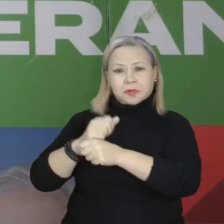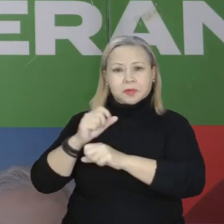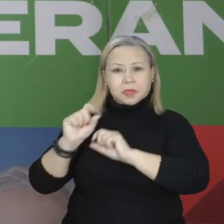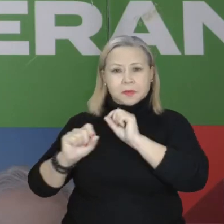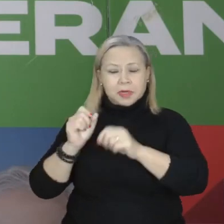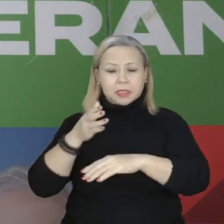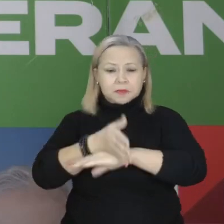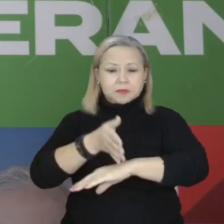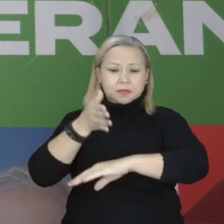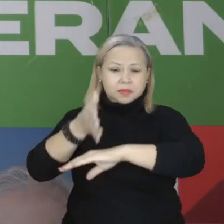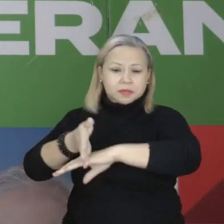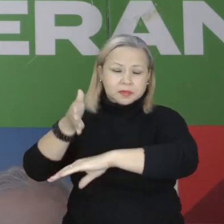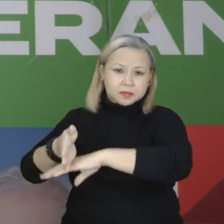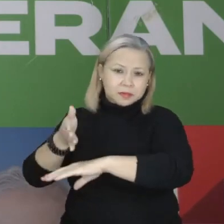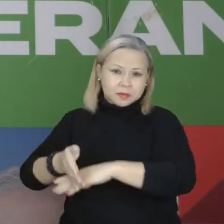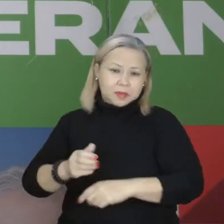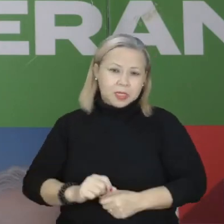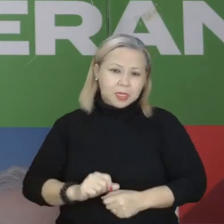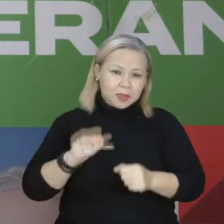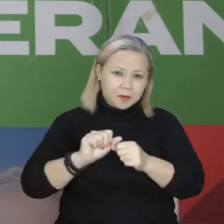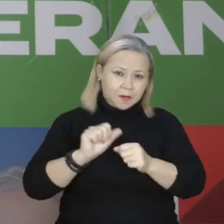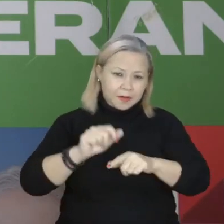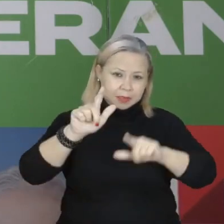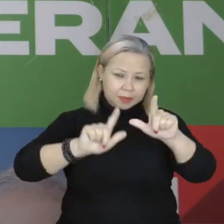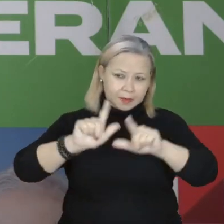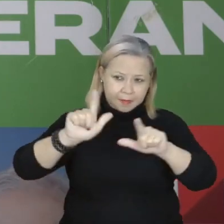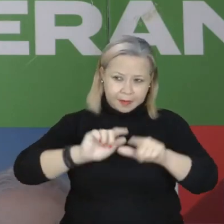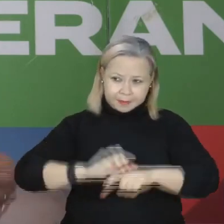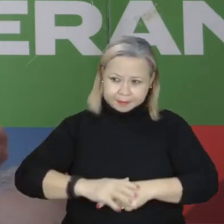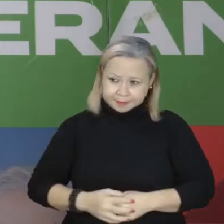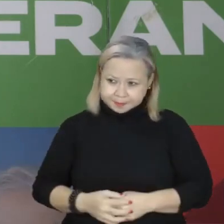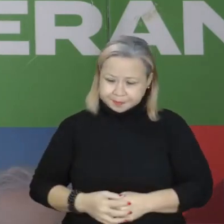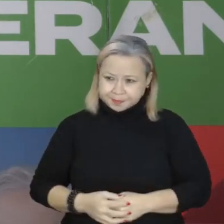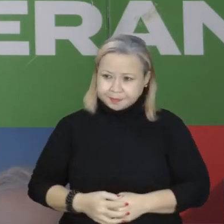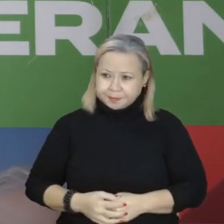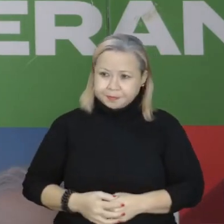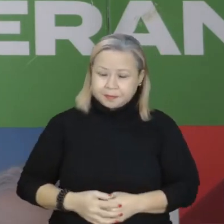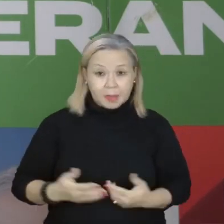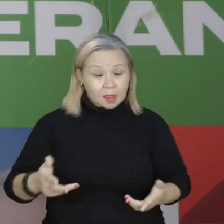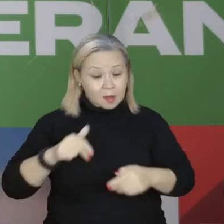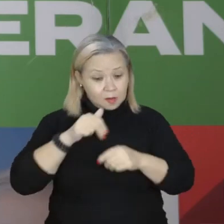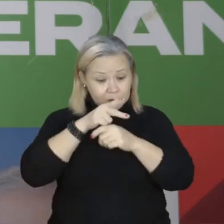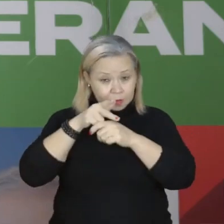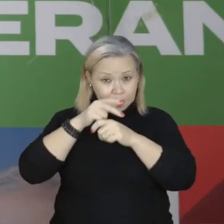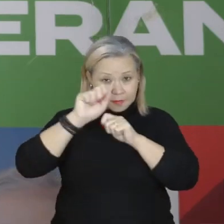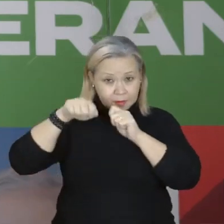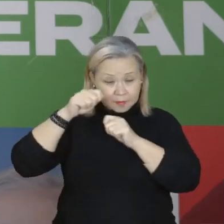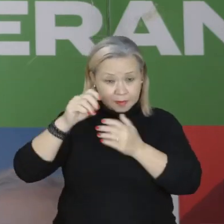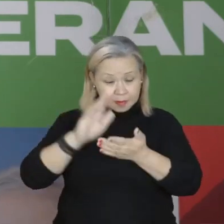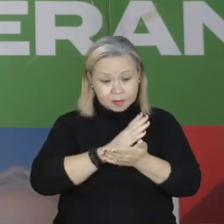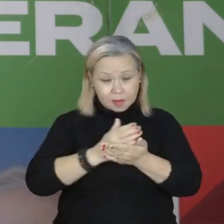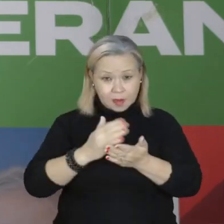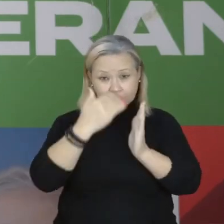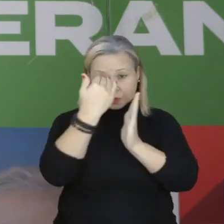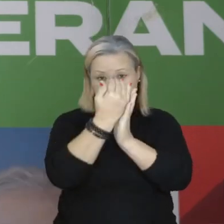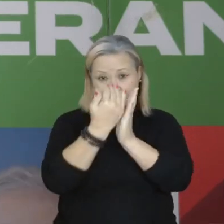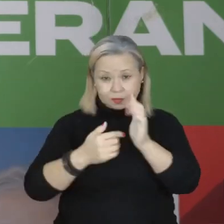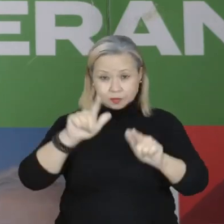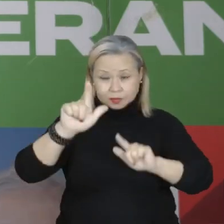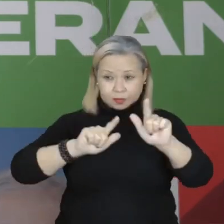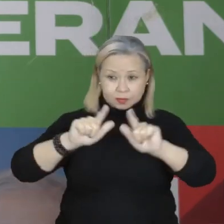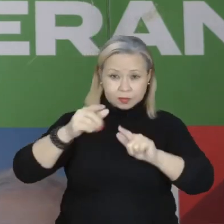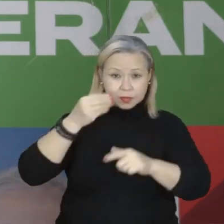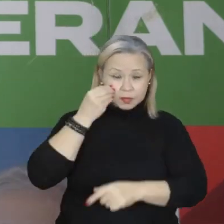lá na frente, até o segundo turno. Olha, eu estava gravando alguns programas e